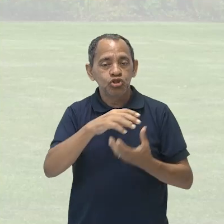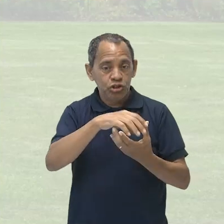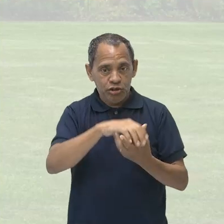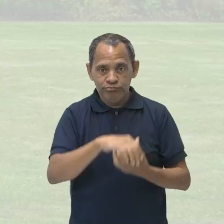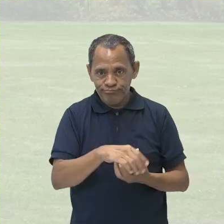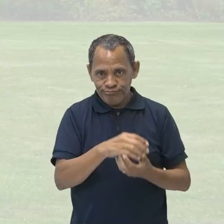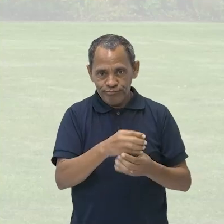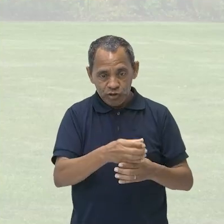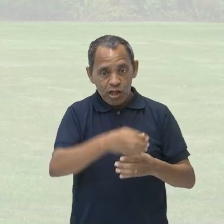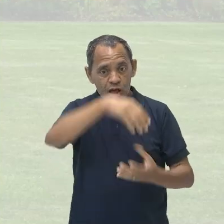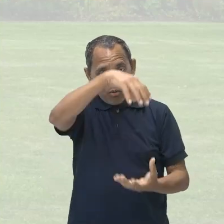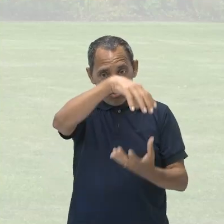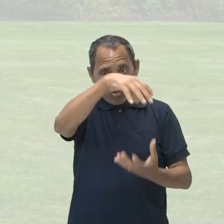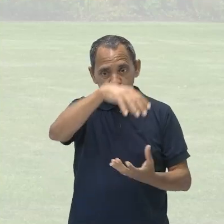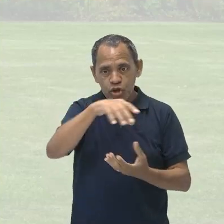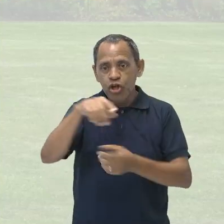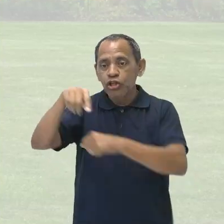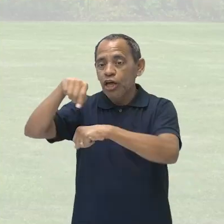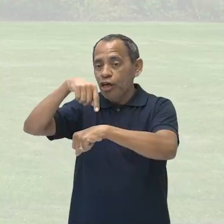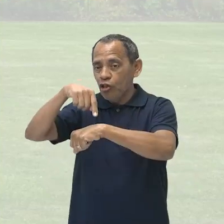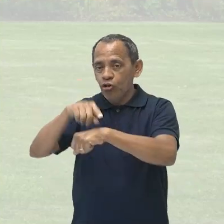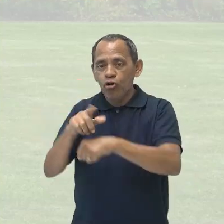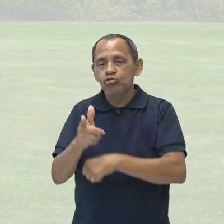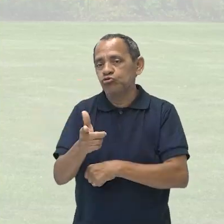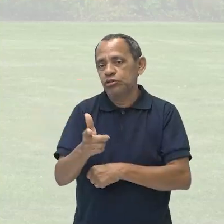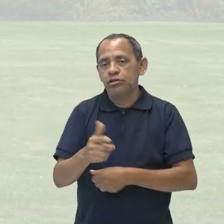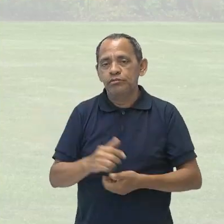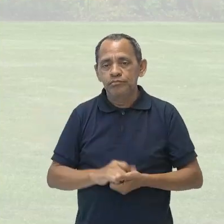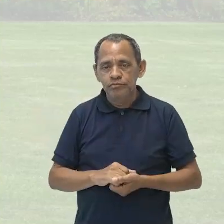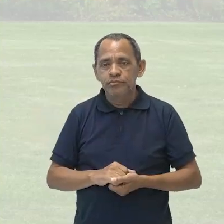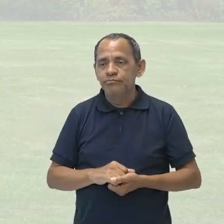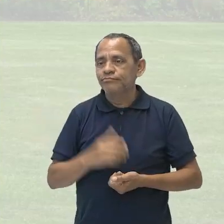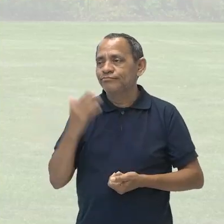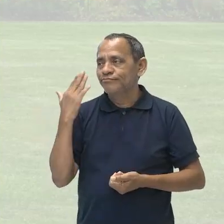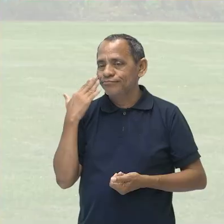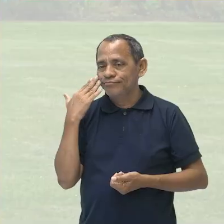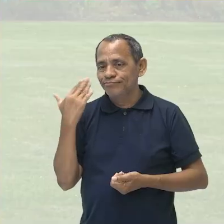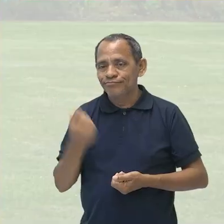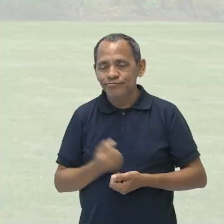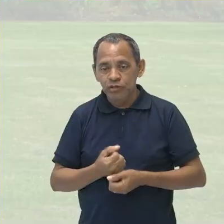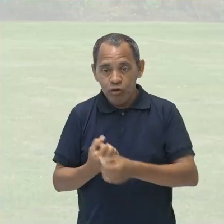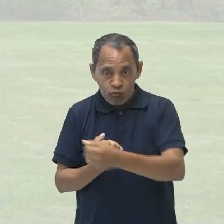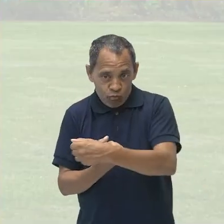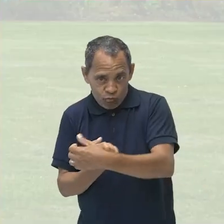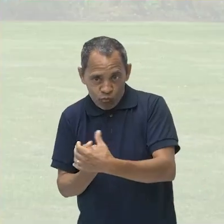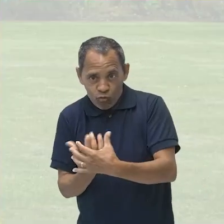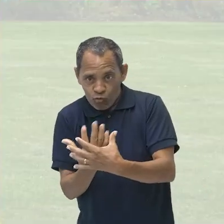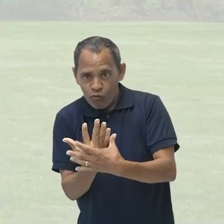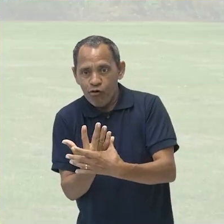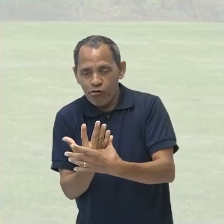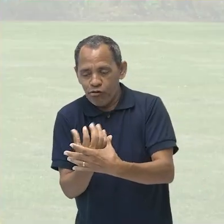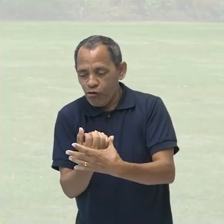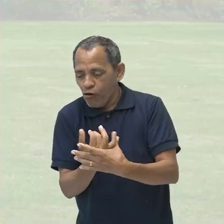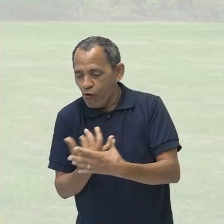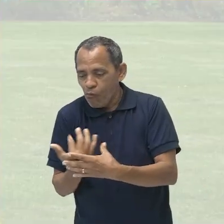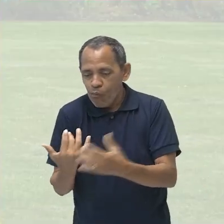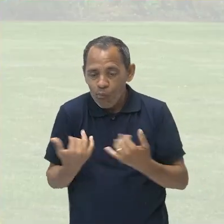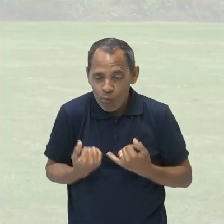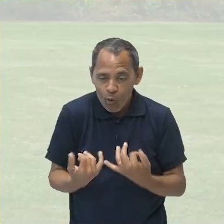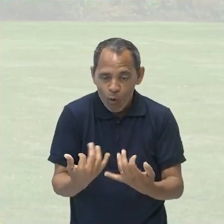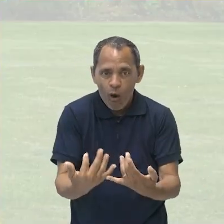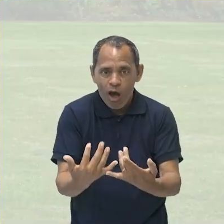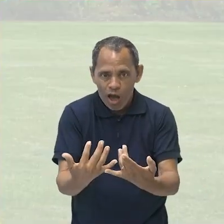relógios. Agora nós temos um jardim com flores bastante coloridas e chamativas,